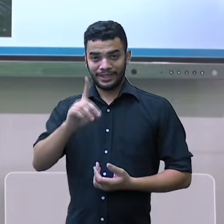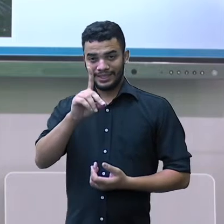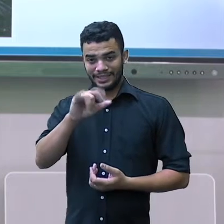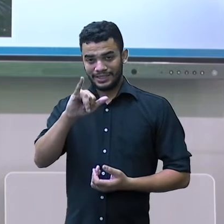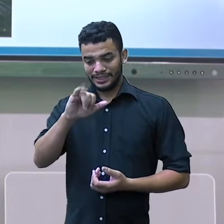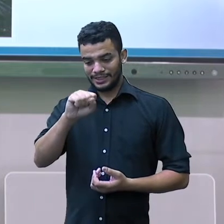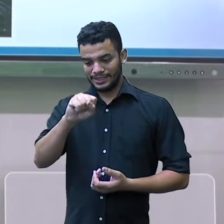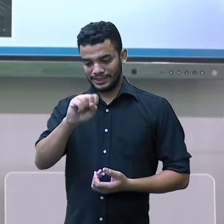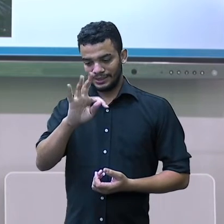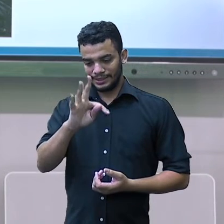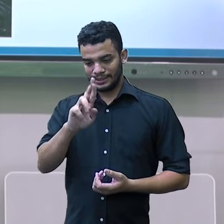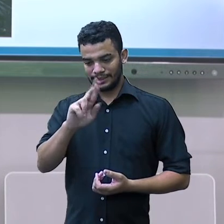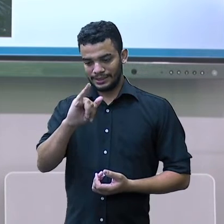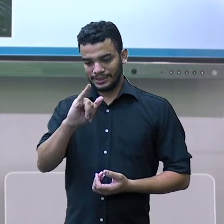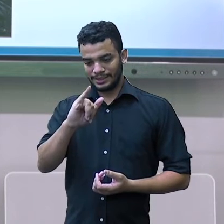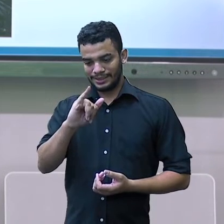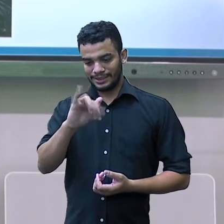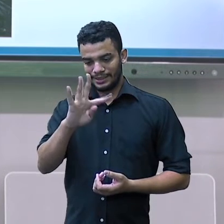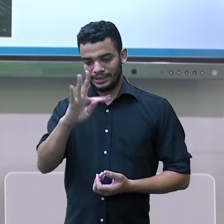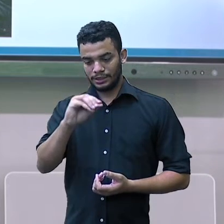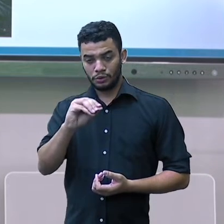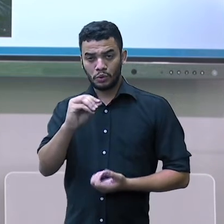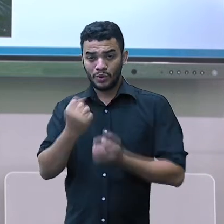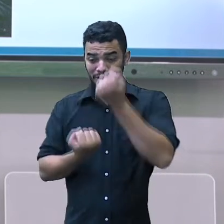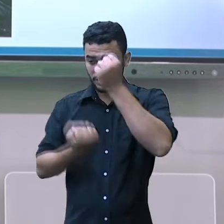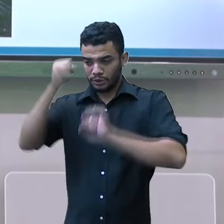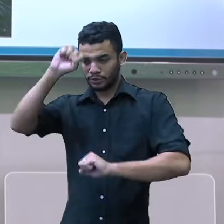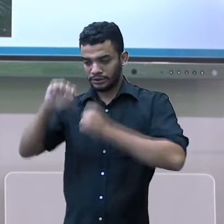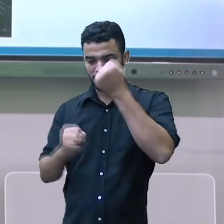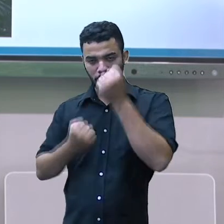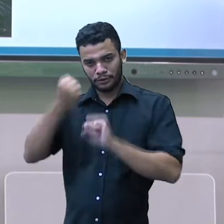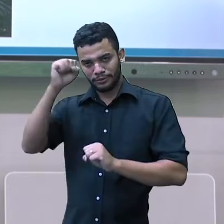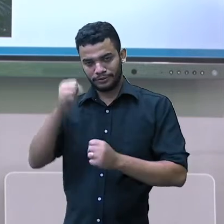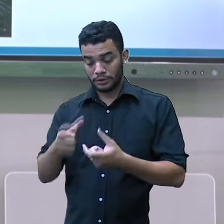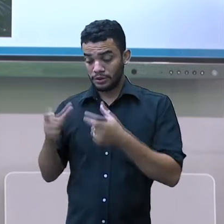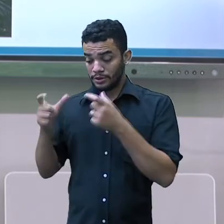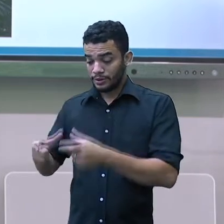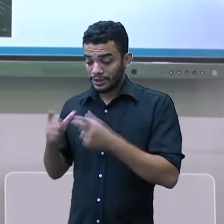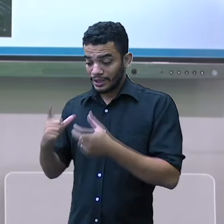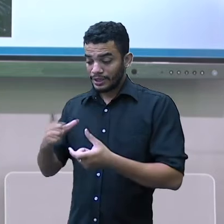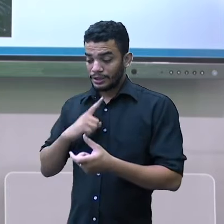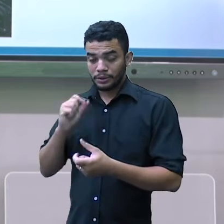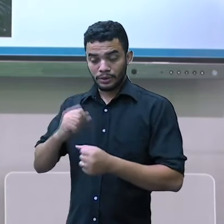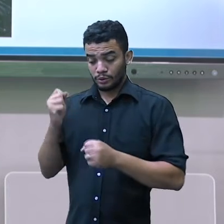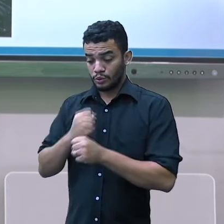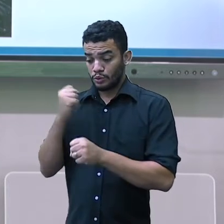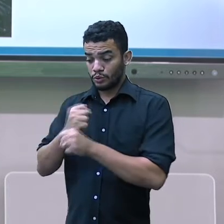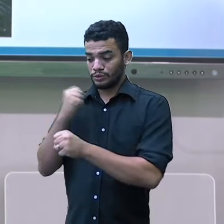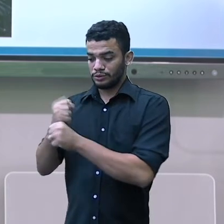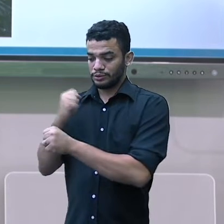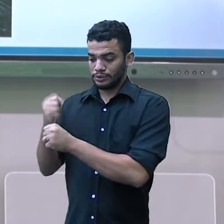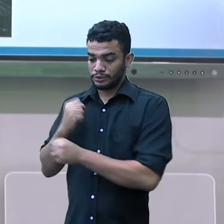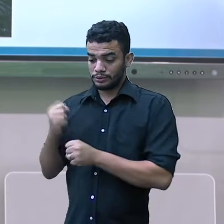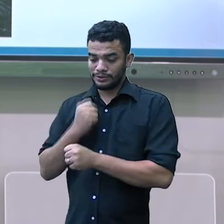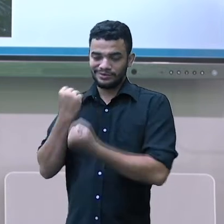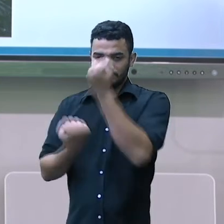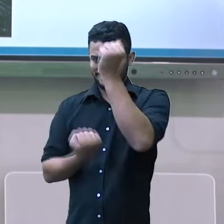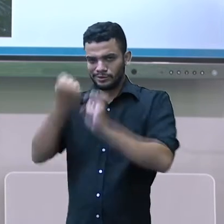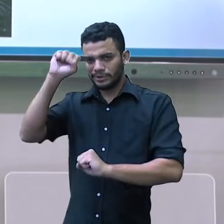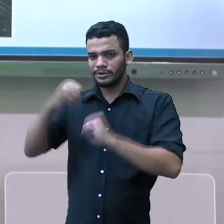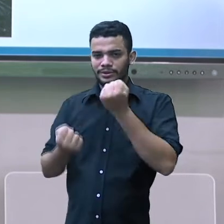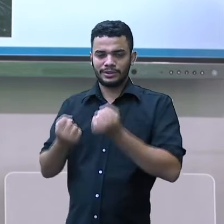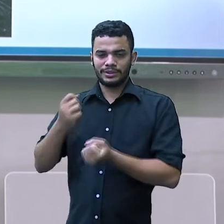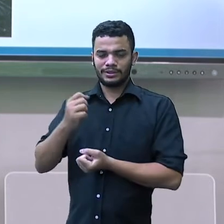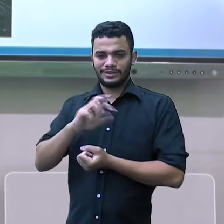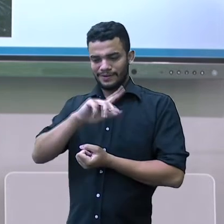urbano, com casas residenciais. Pode ter, mas a maioria são indústrias.